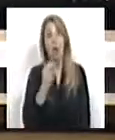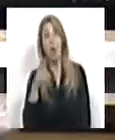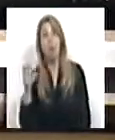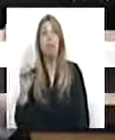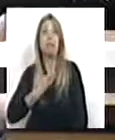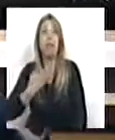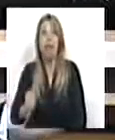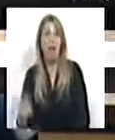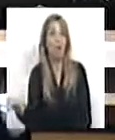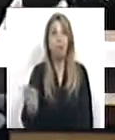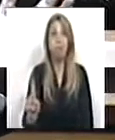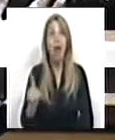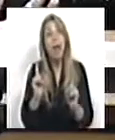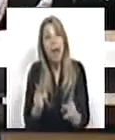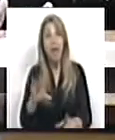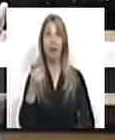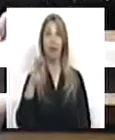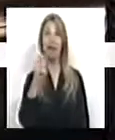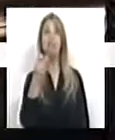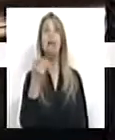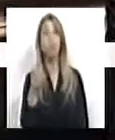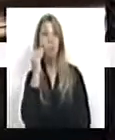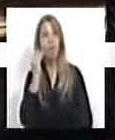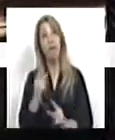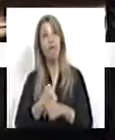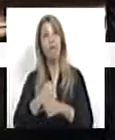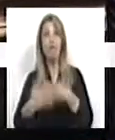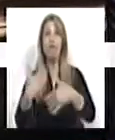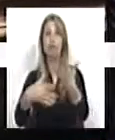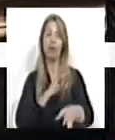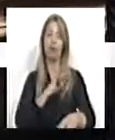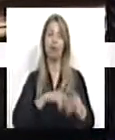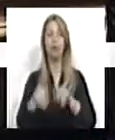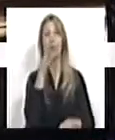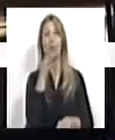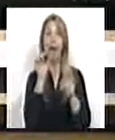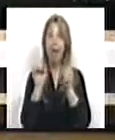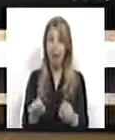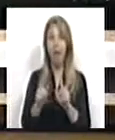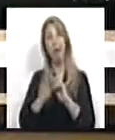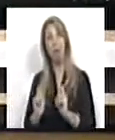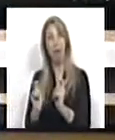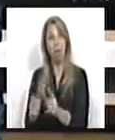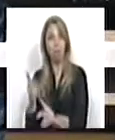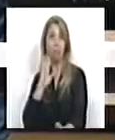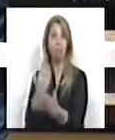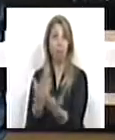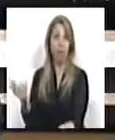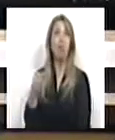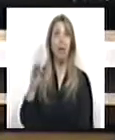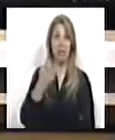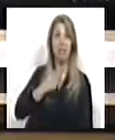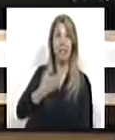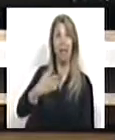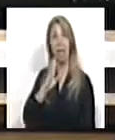CDS. Era assim a CRESAP a funcionar, Sr. Deputado. É isto o legado PSD-CDS. E por isso o Sr. Deputado